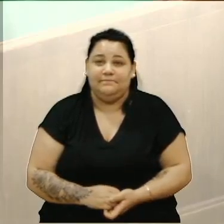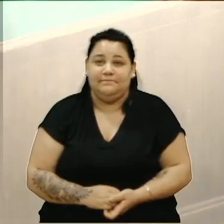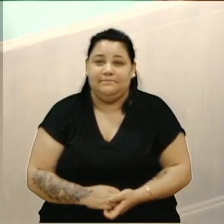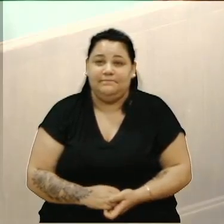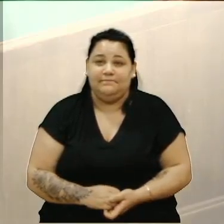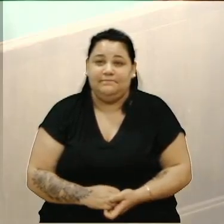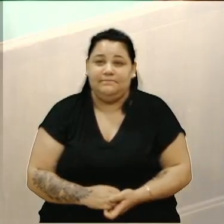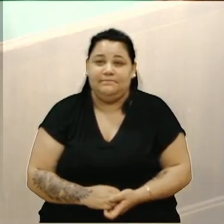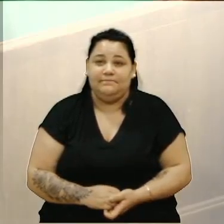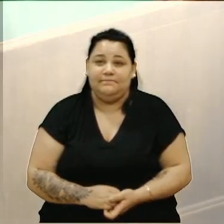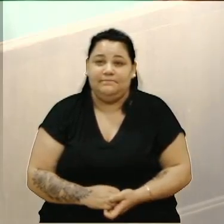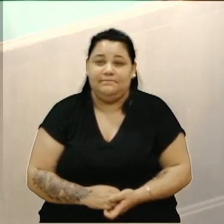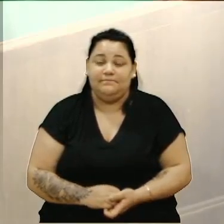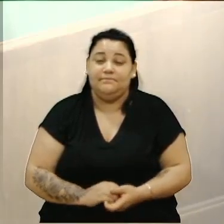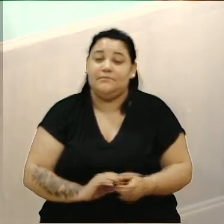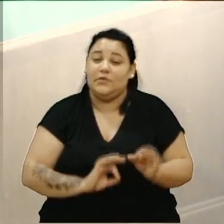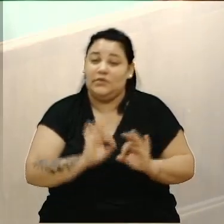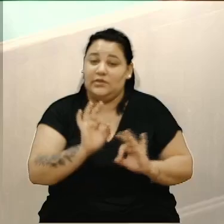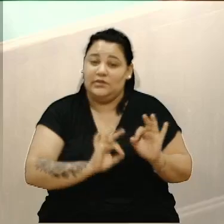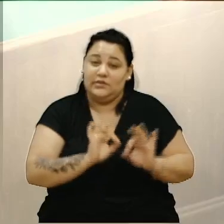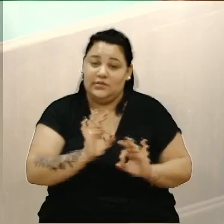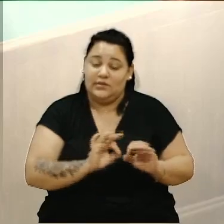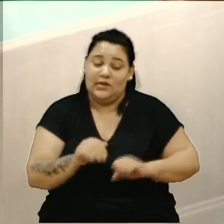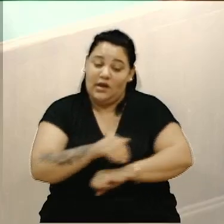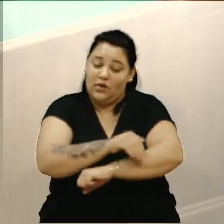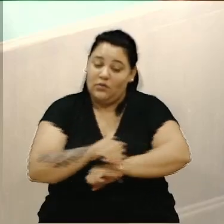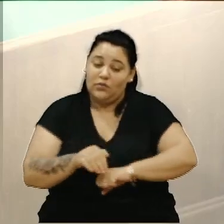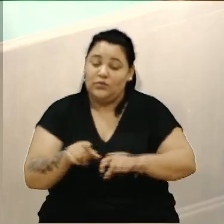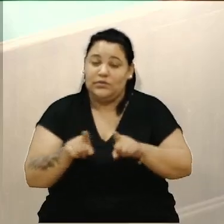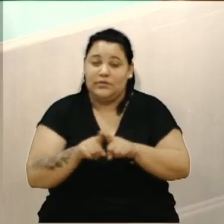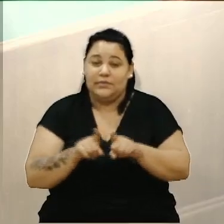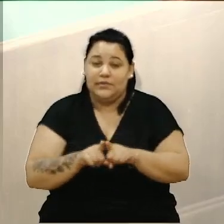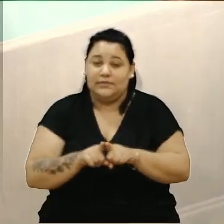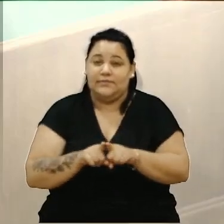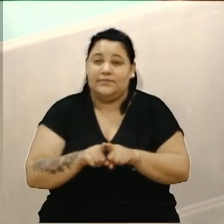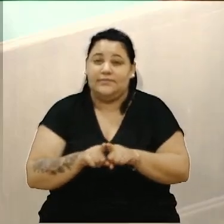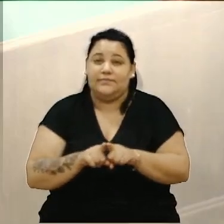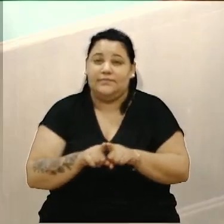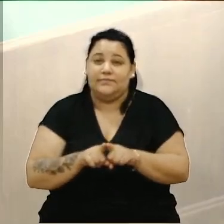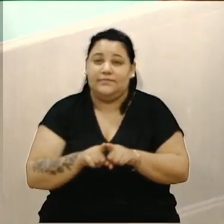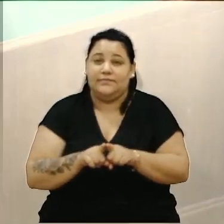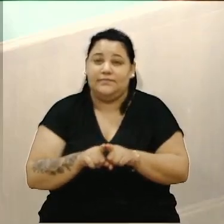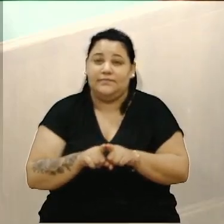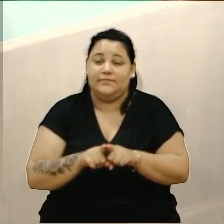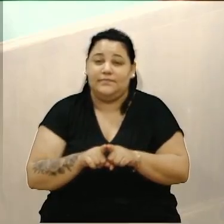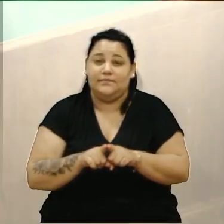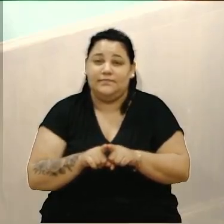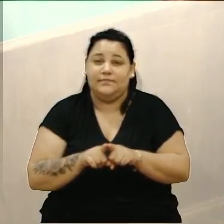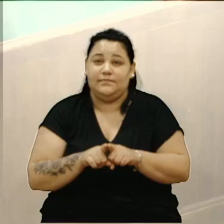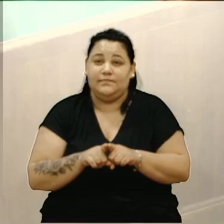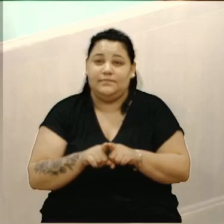Para recapear as vias em paralelepípedos.